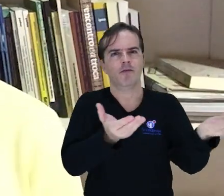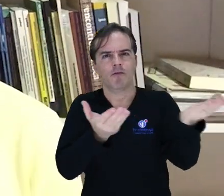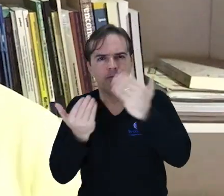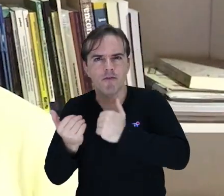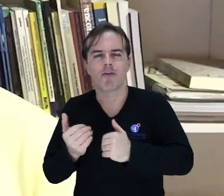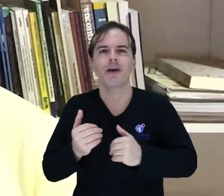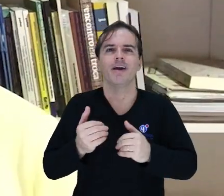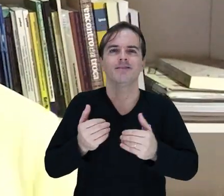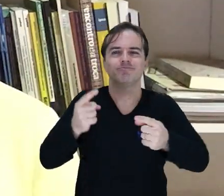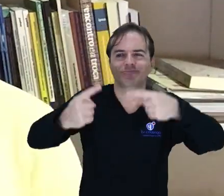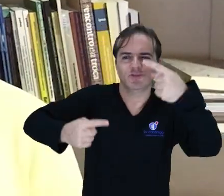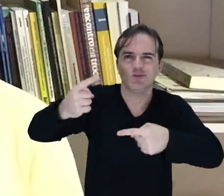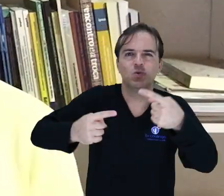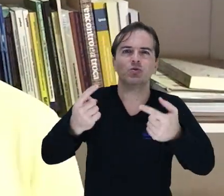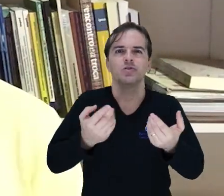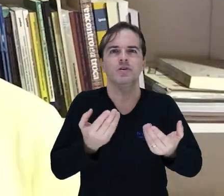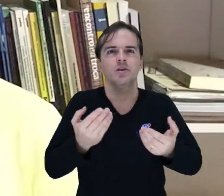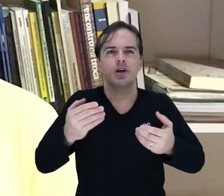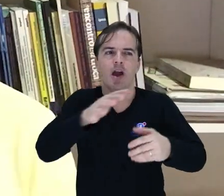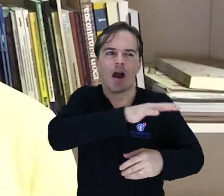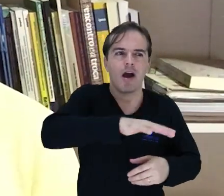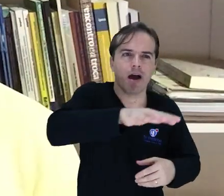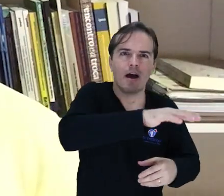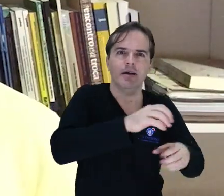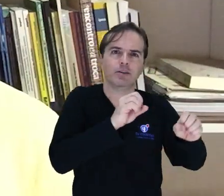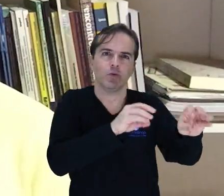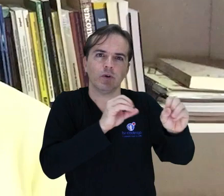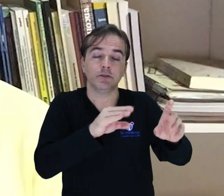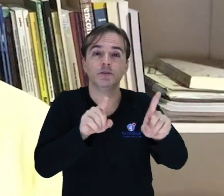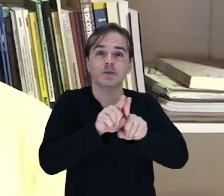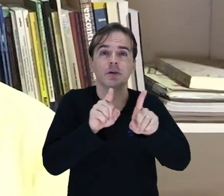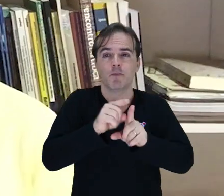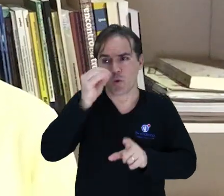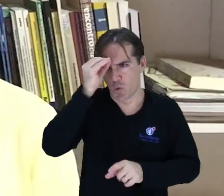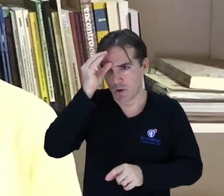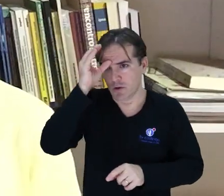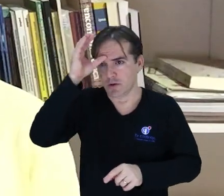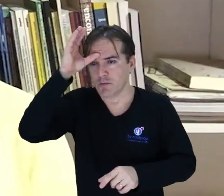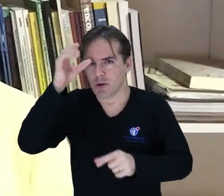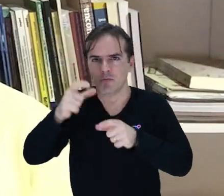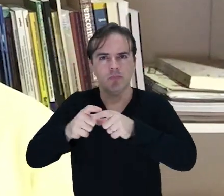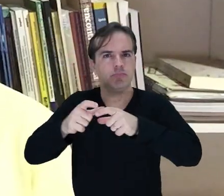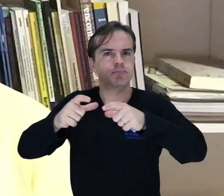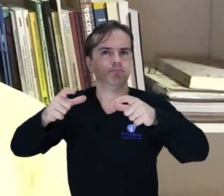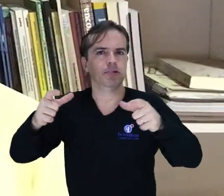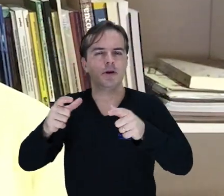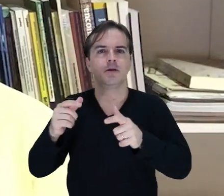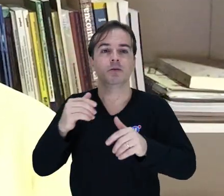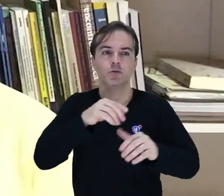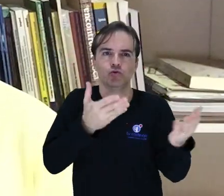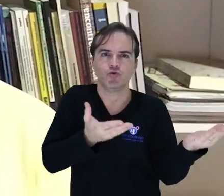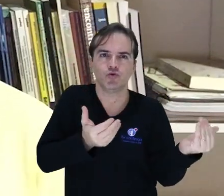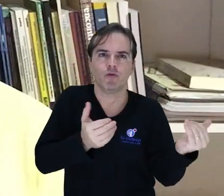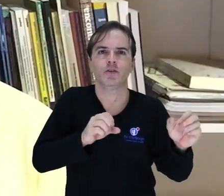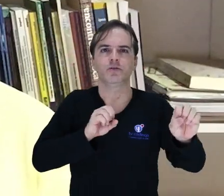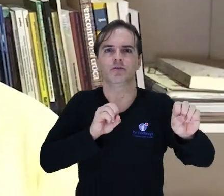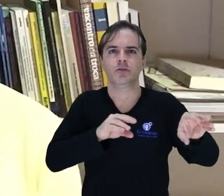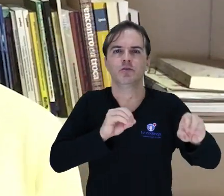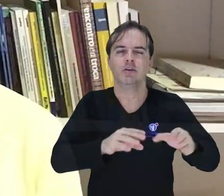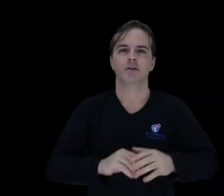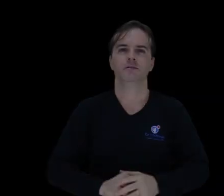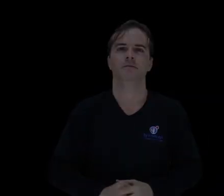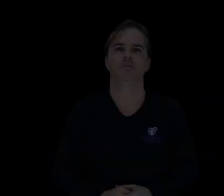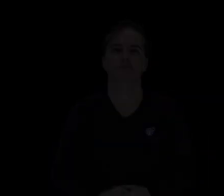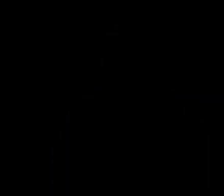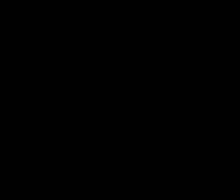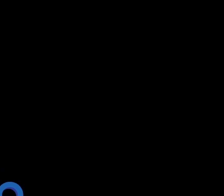esses cenários educacionais, venha conosco discutir e ampliar os conhecimentos, acerca das juventudes e educação.